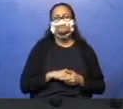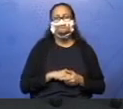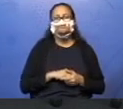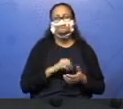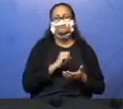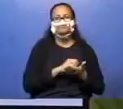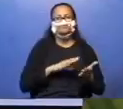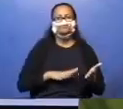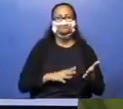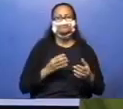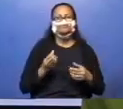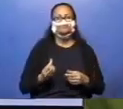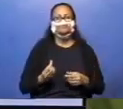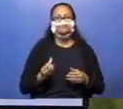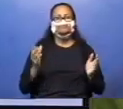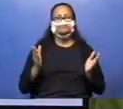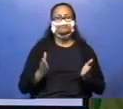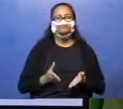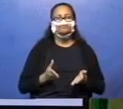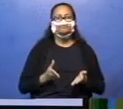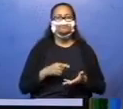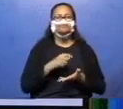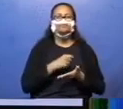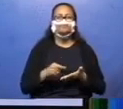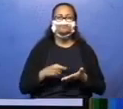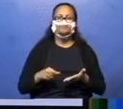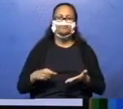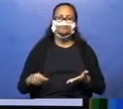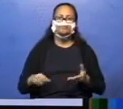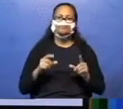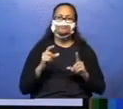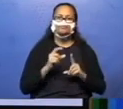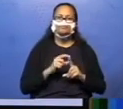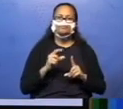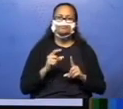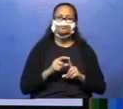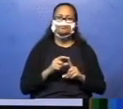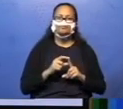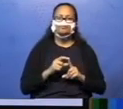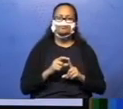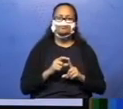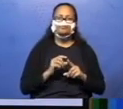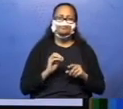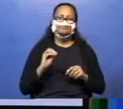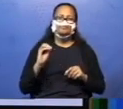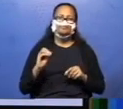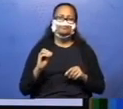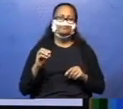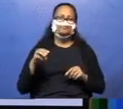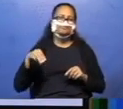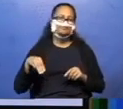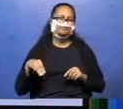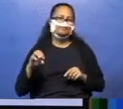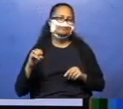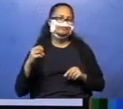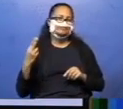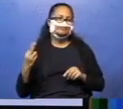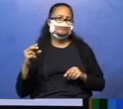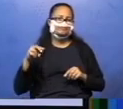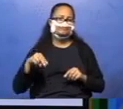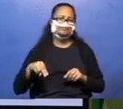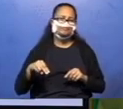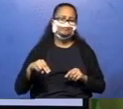6. Agora, escreva essas palavras acrescentando M ou